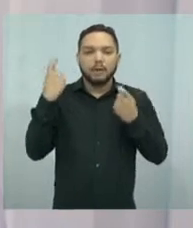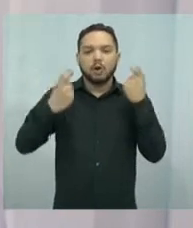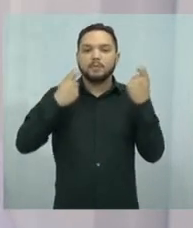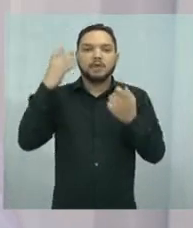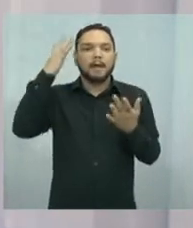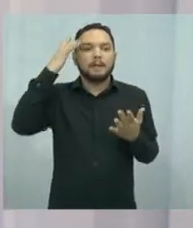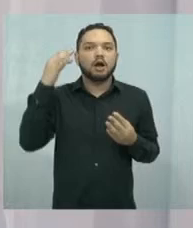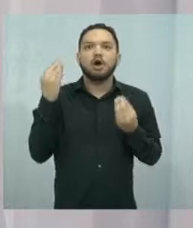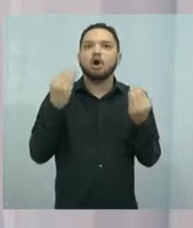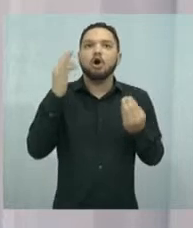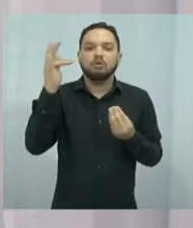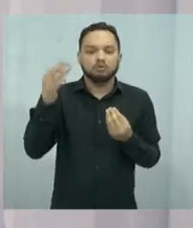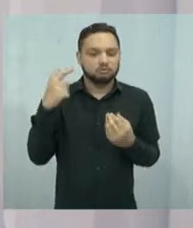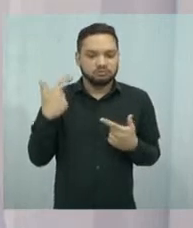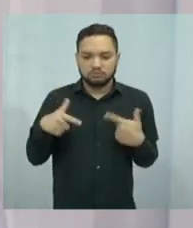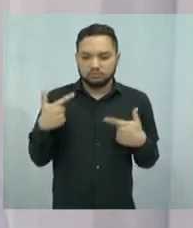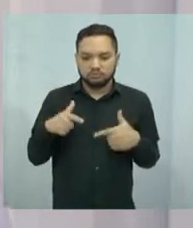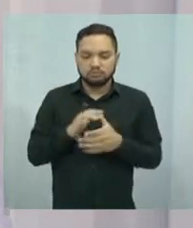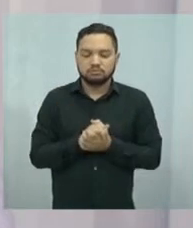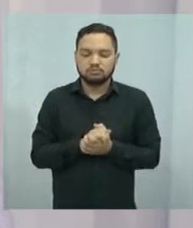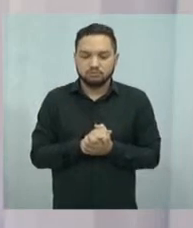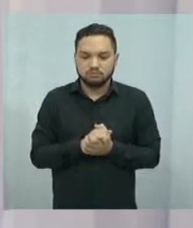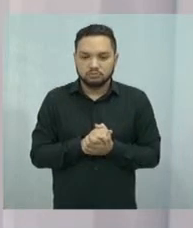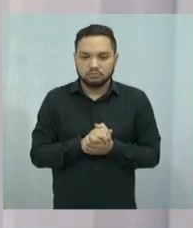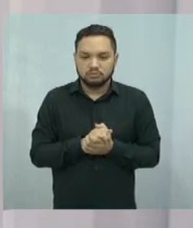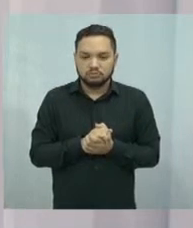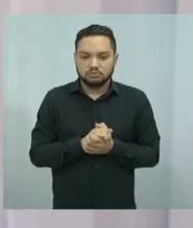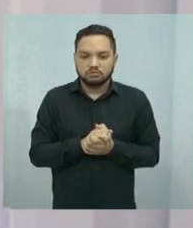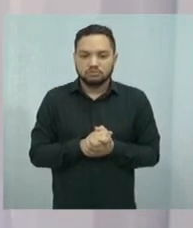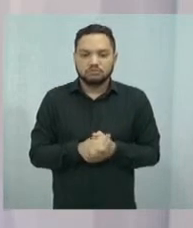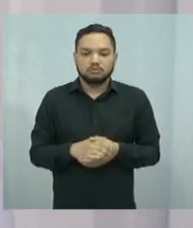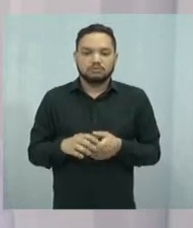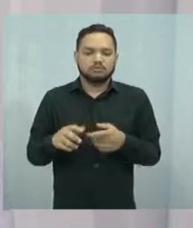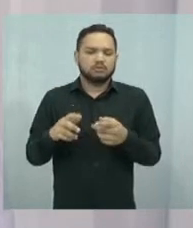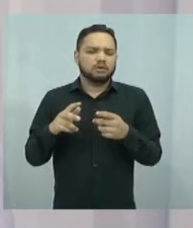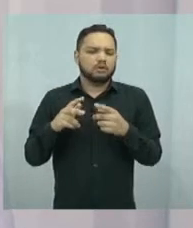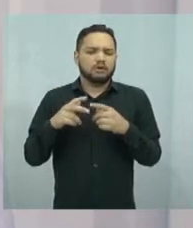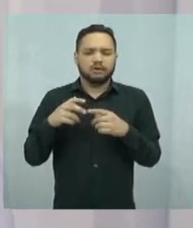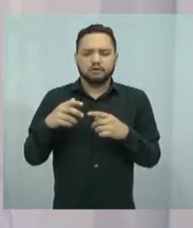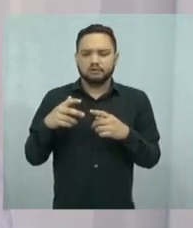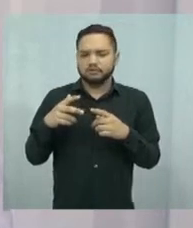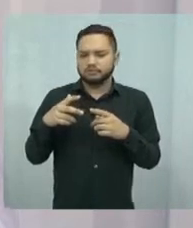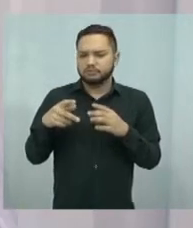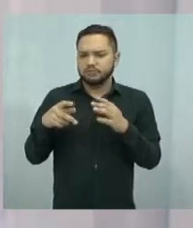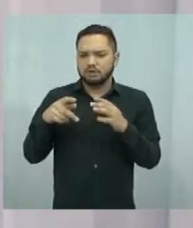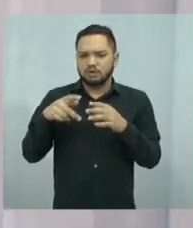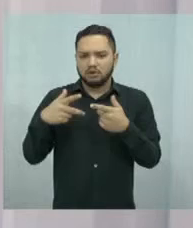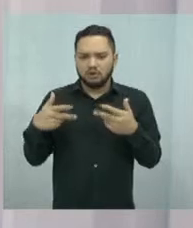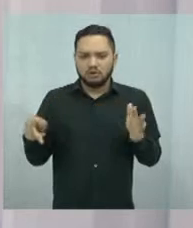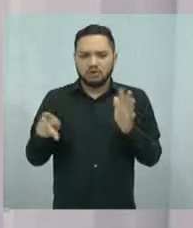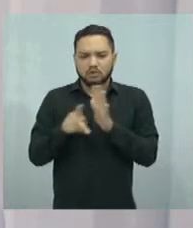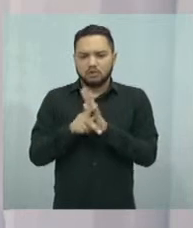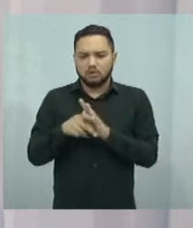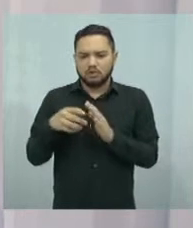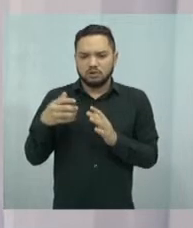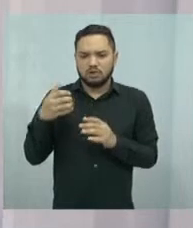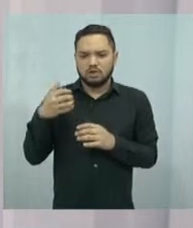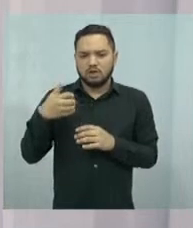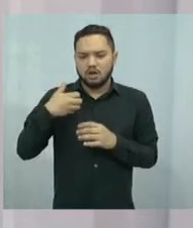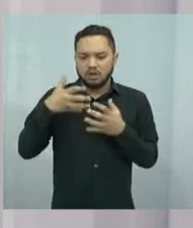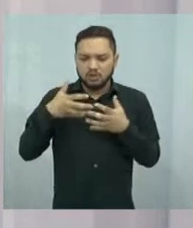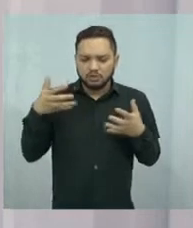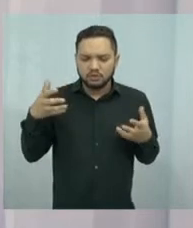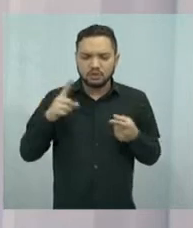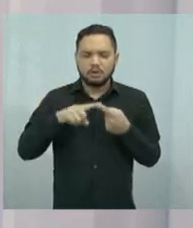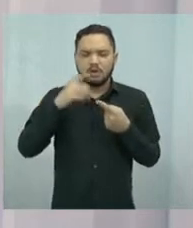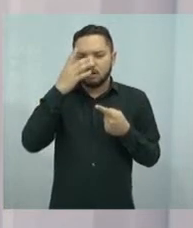todos os aspectos. A questão geracional, nós não pensamos uma cidade para o idoso, nós não pensamos uma cidade do amanhã para nossas crianças. E